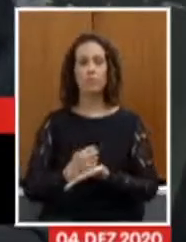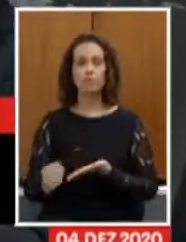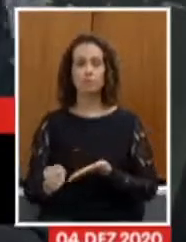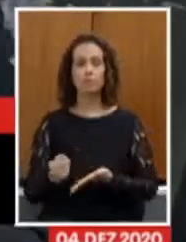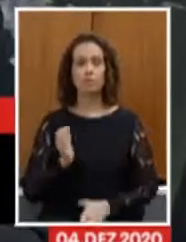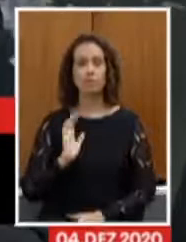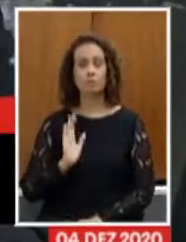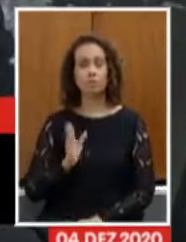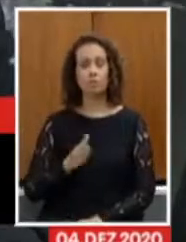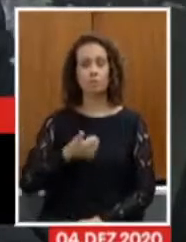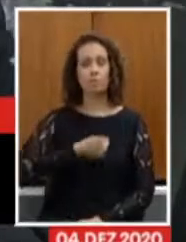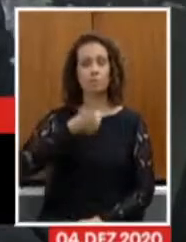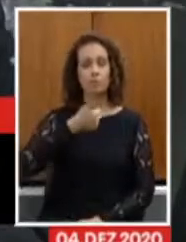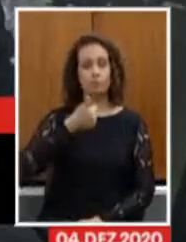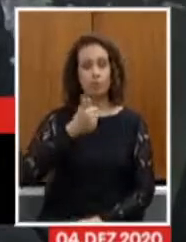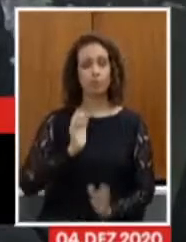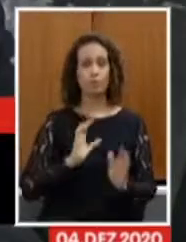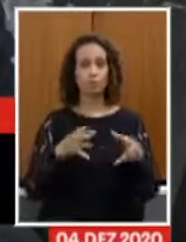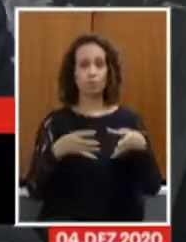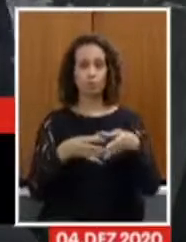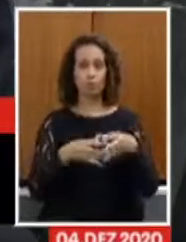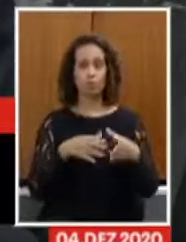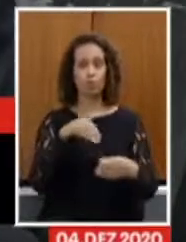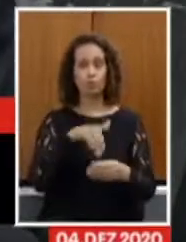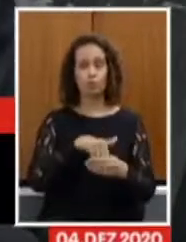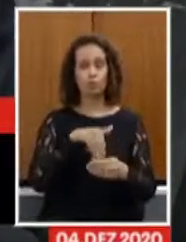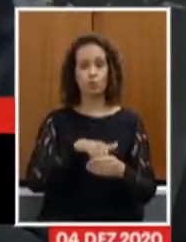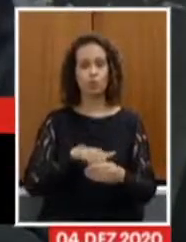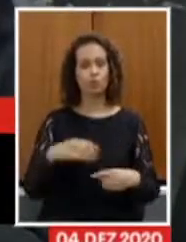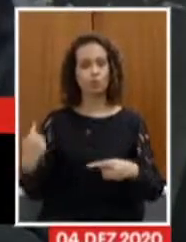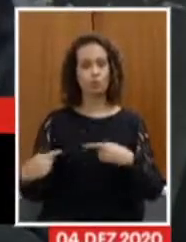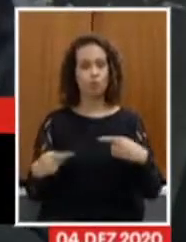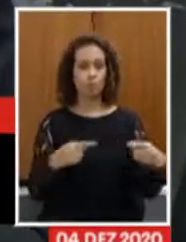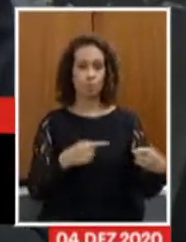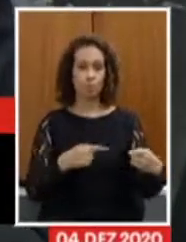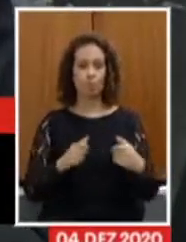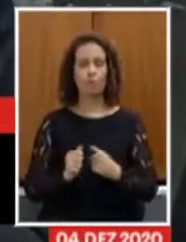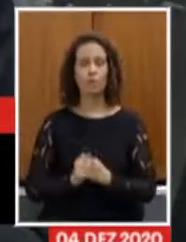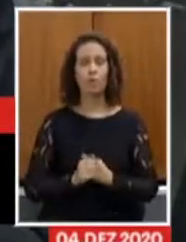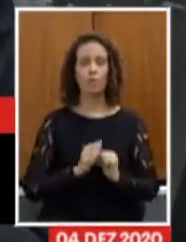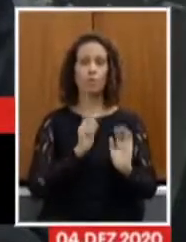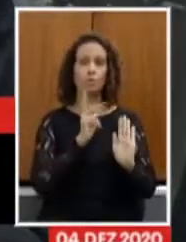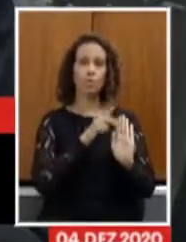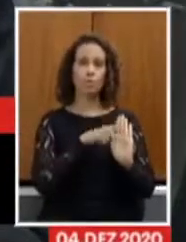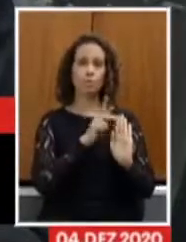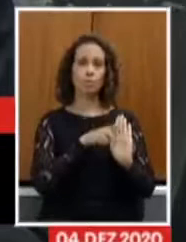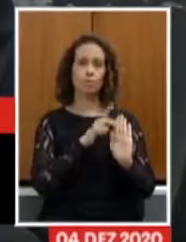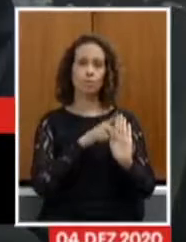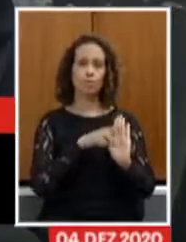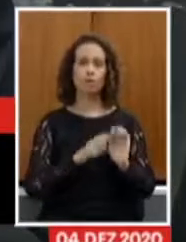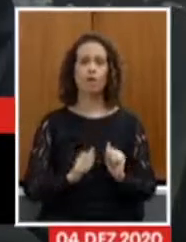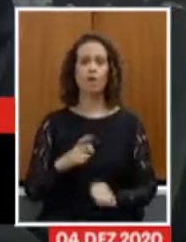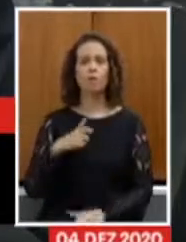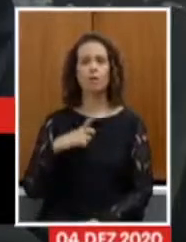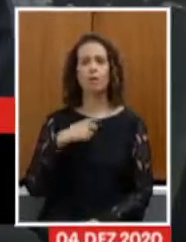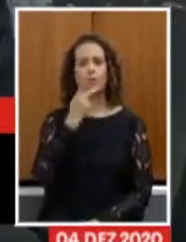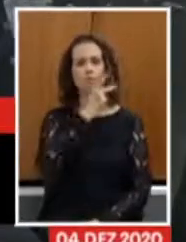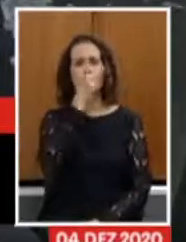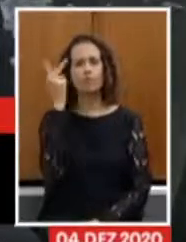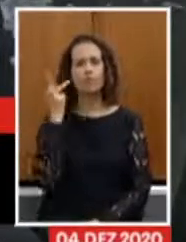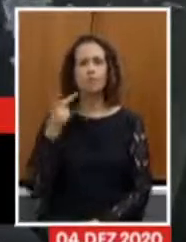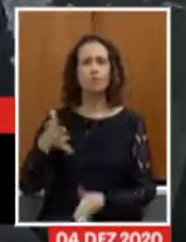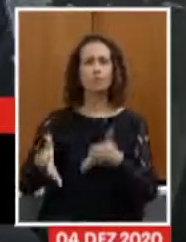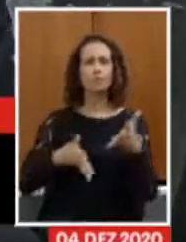em primeiro turno. Em discussão o projeto, não há um orador inscrito para